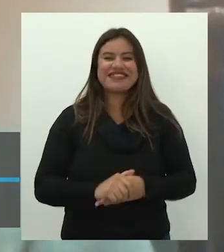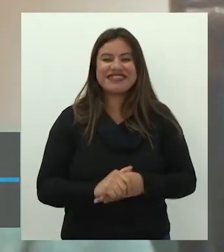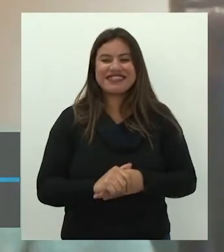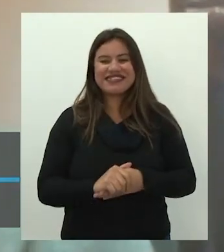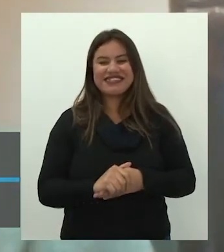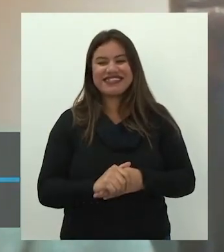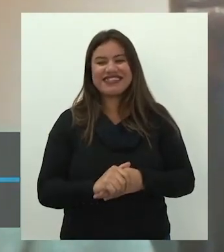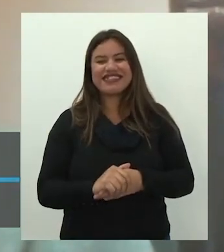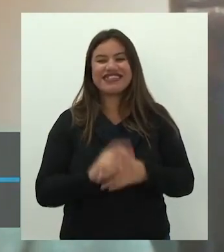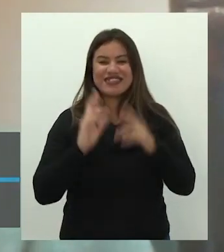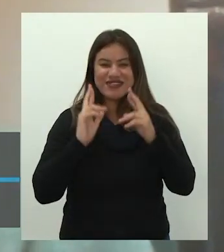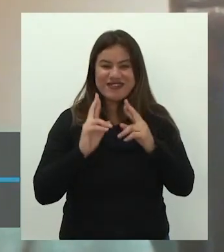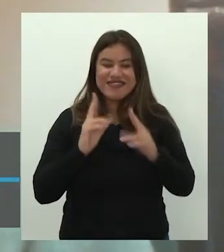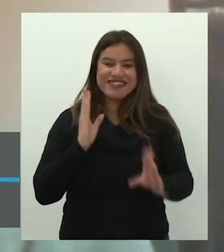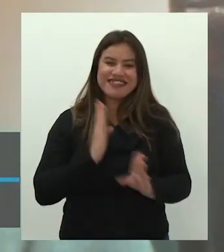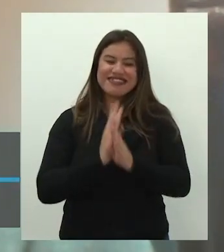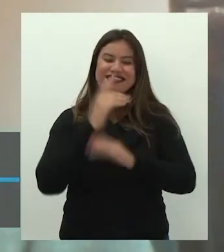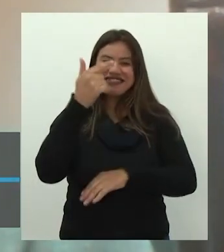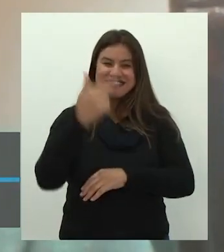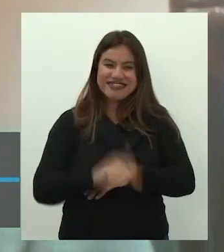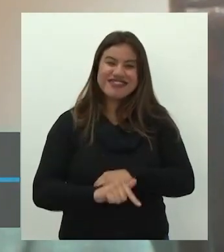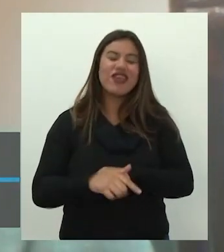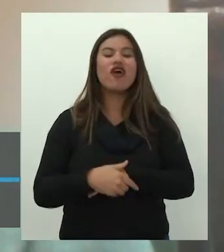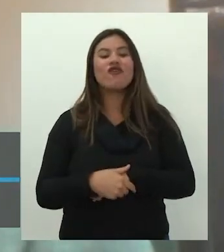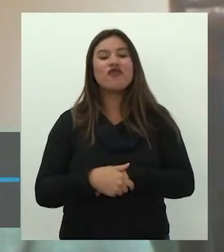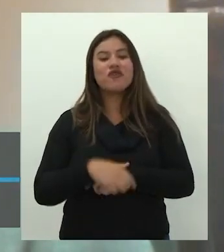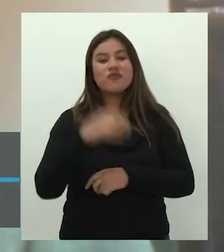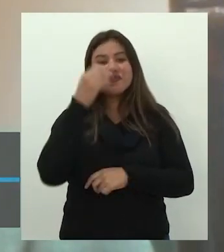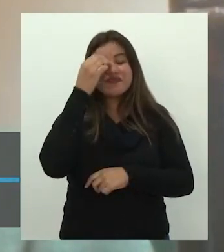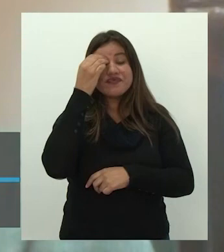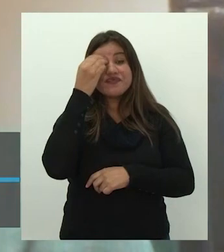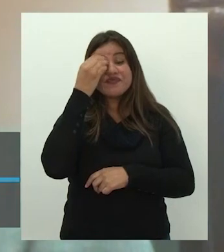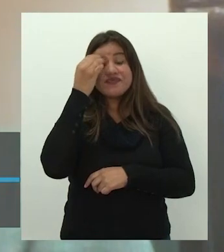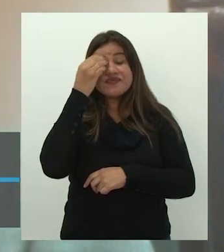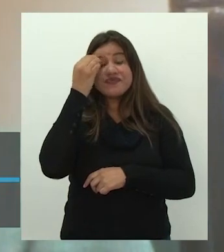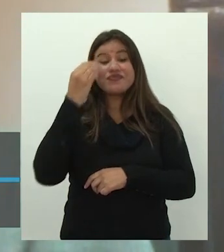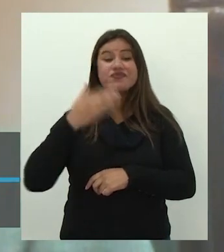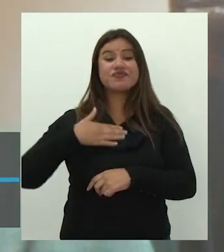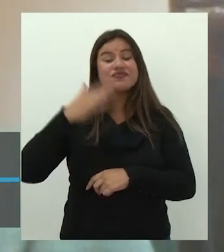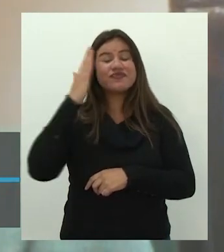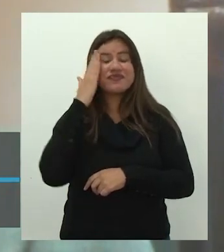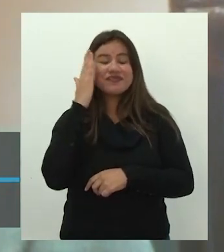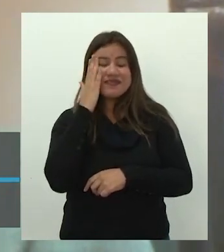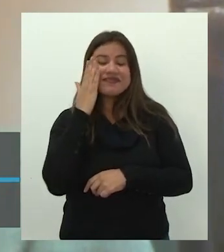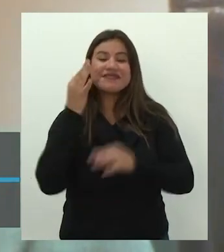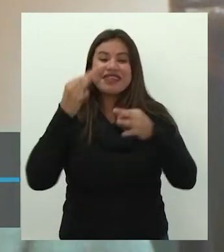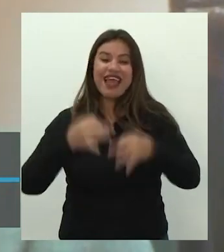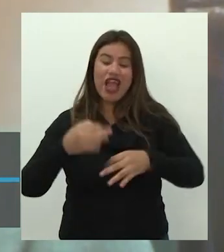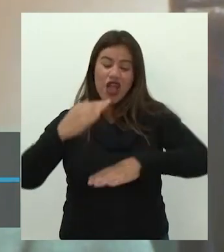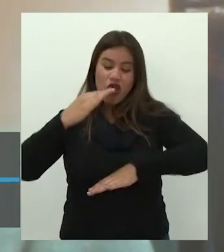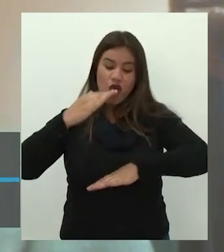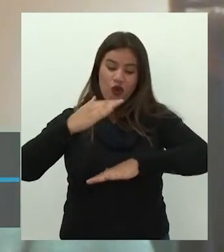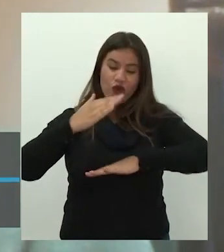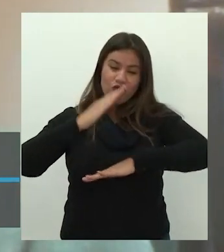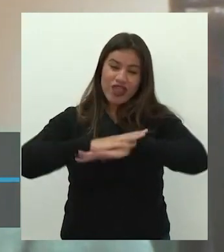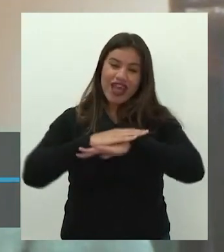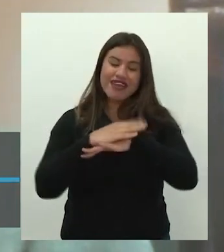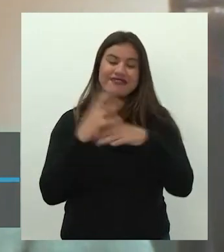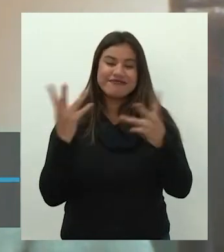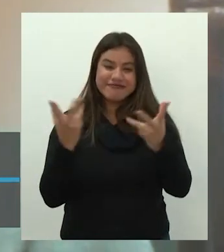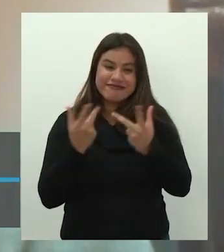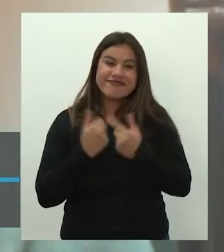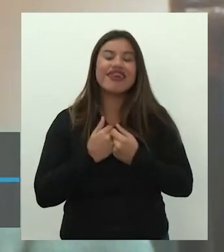Espero ver mais vezes conosco. Tenho certeza que hoje foi uma tarde enriquecedora e